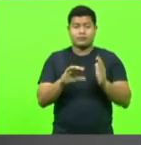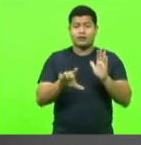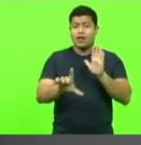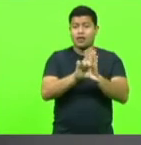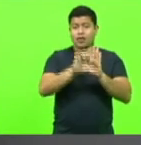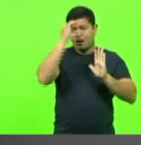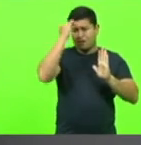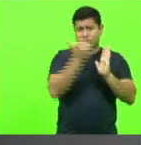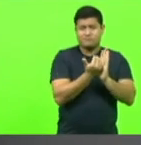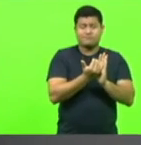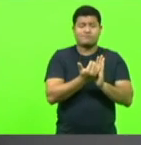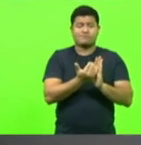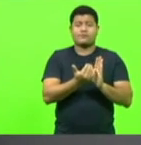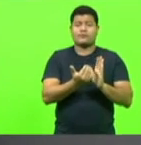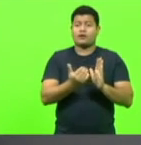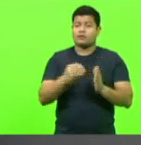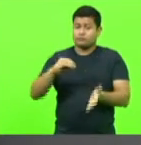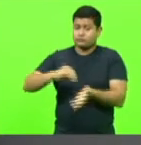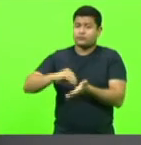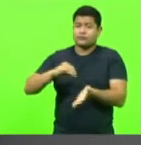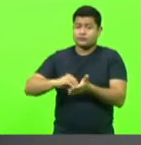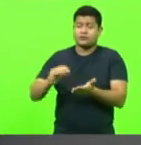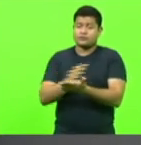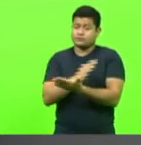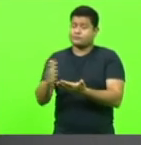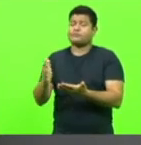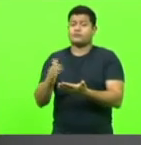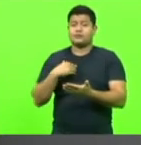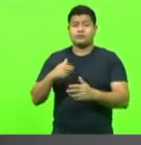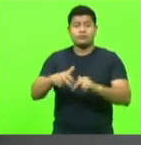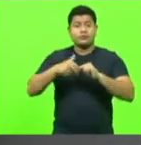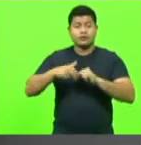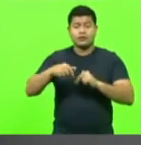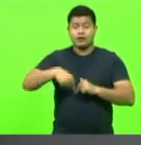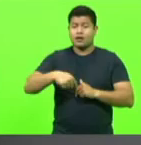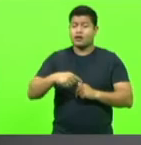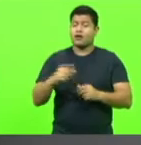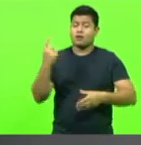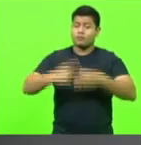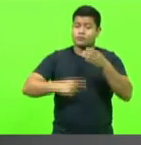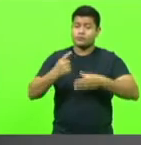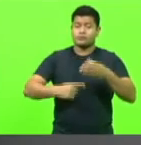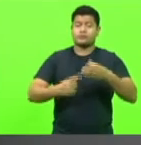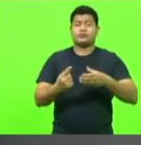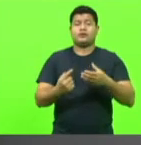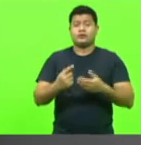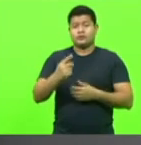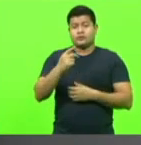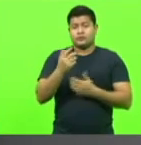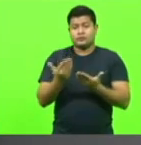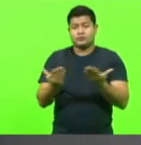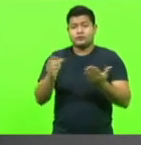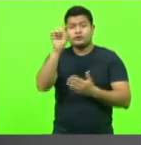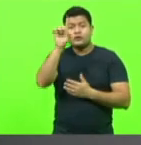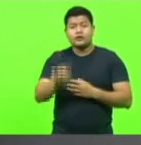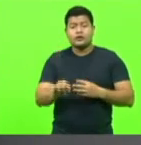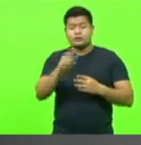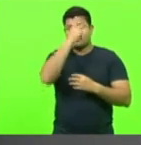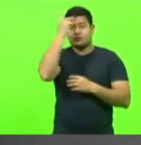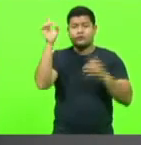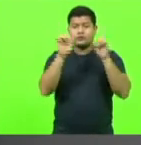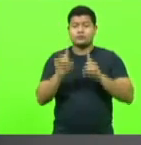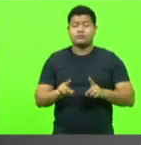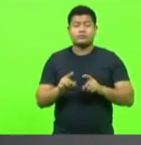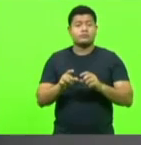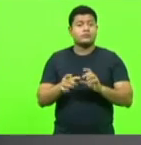acessível a todos por isso a comissão de defesa dos direitos da pessoa com deficiência coloca-se sempre à disposição